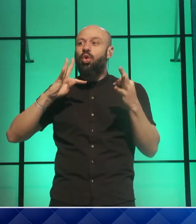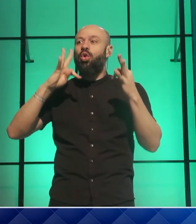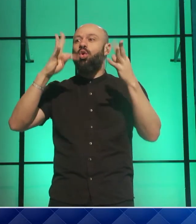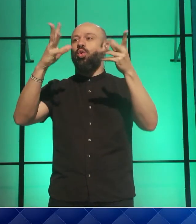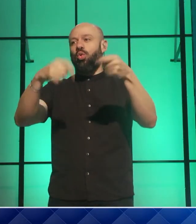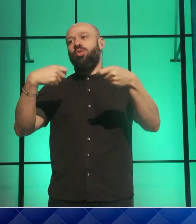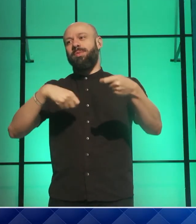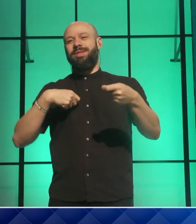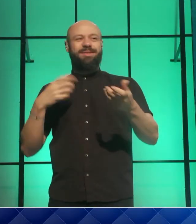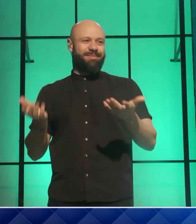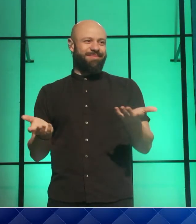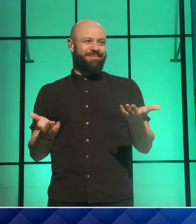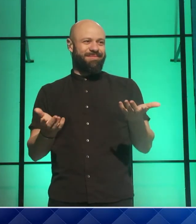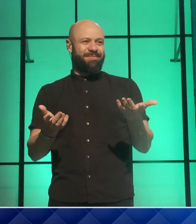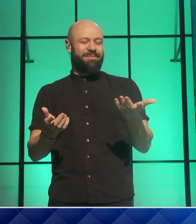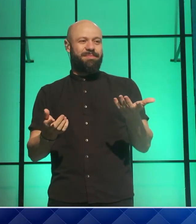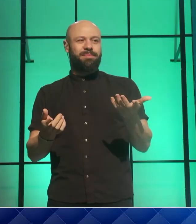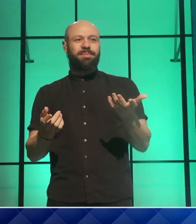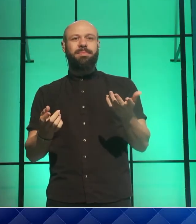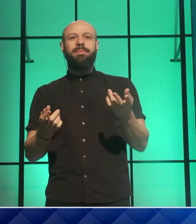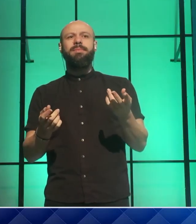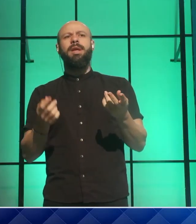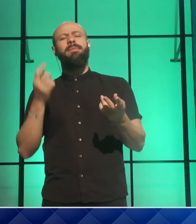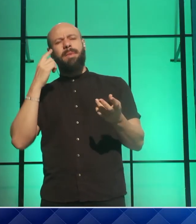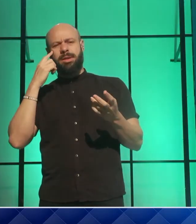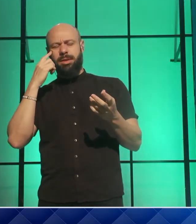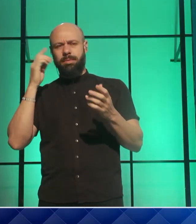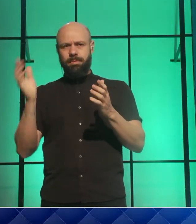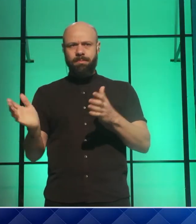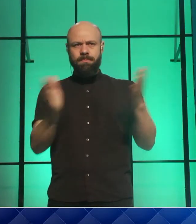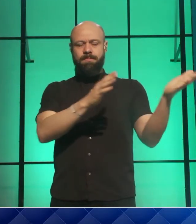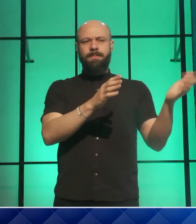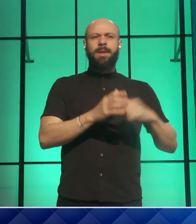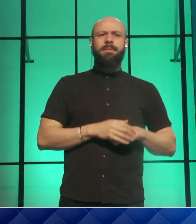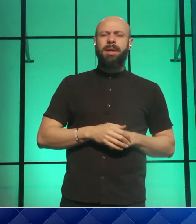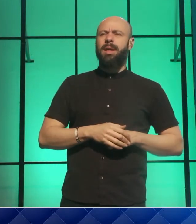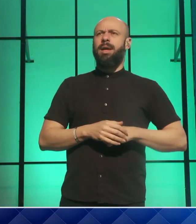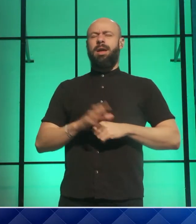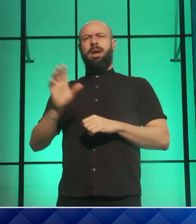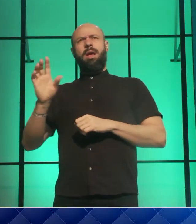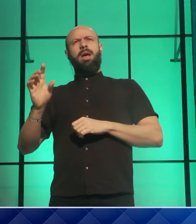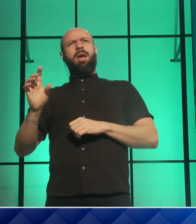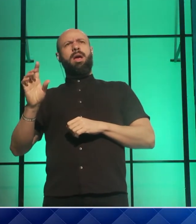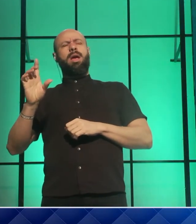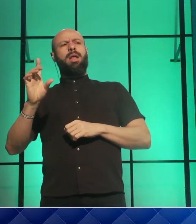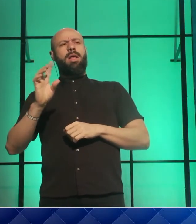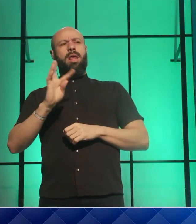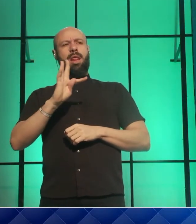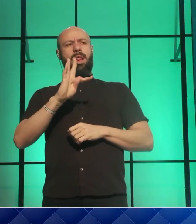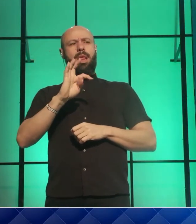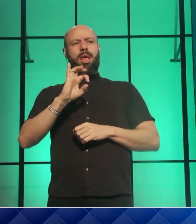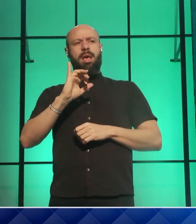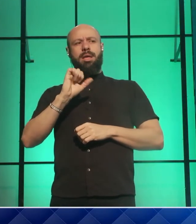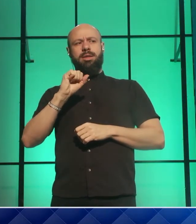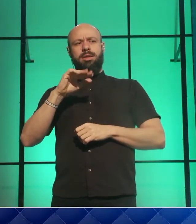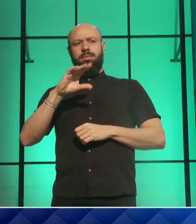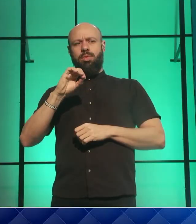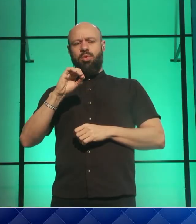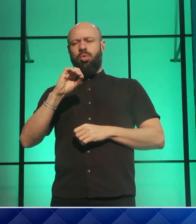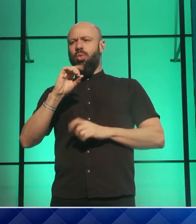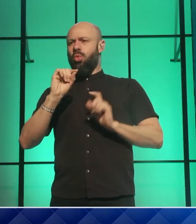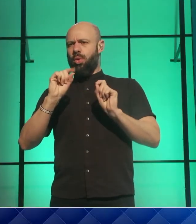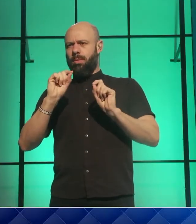contradição, existem duas linhas de pensamento. Existe algo que os teólogos chamam de teísmo aberto. Existem